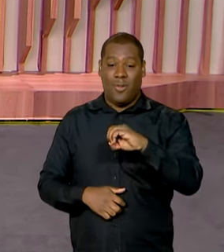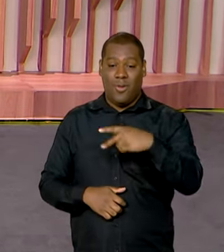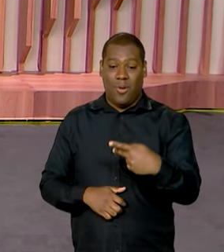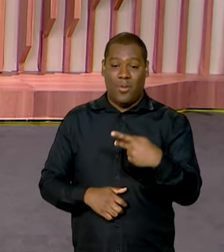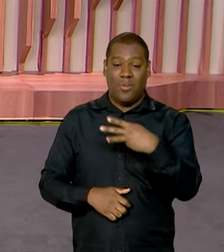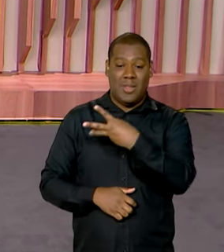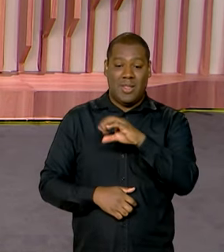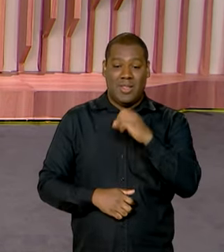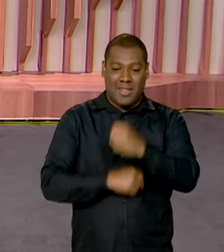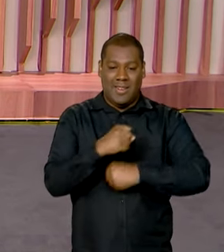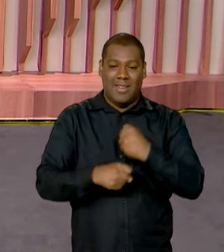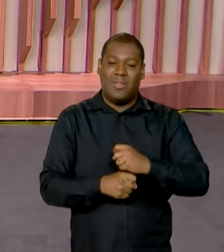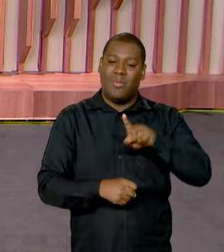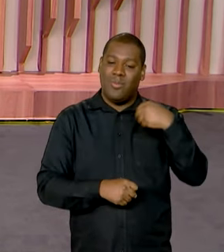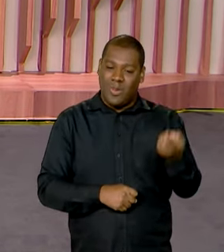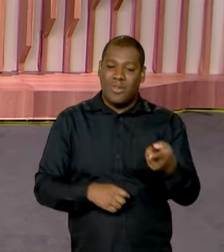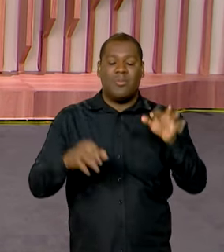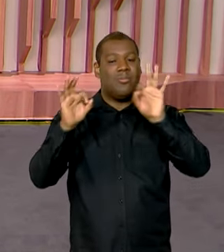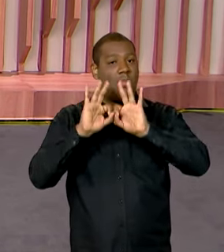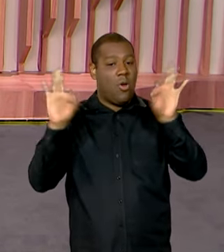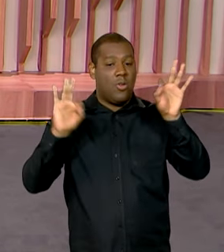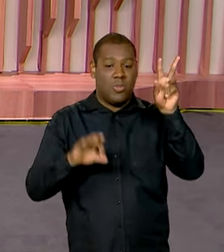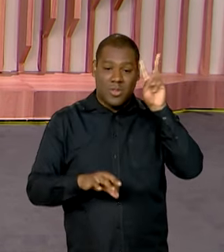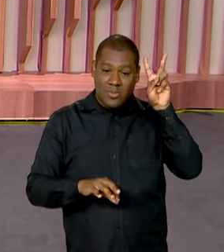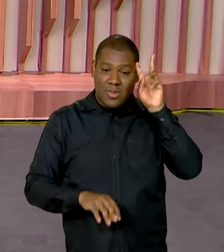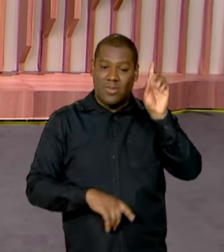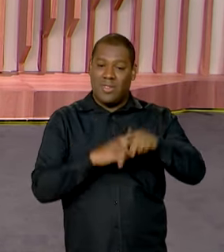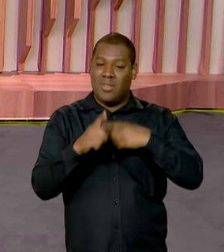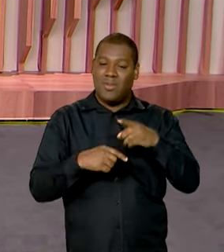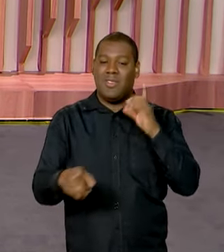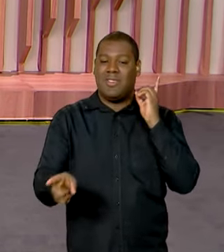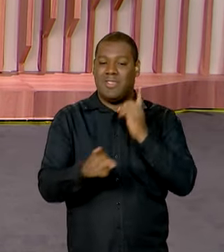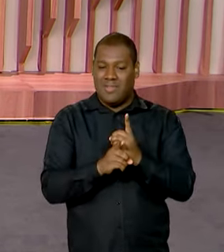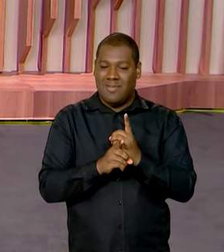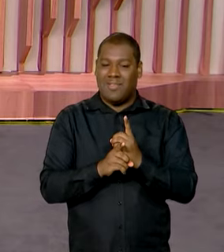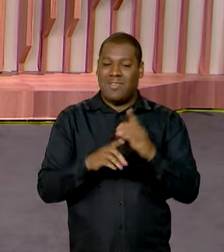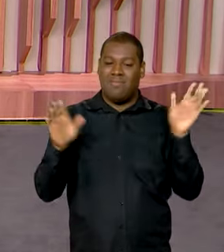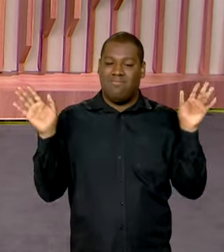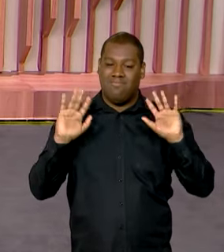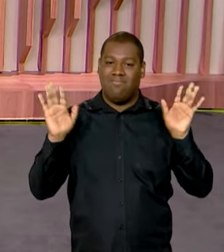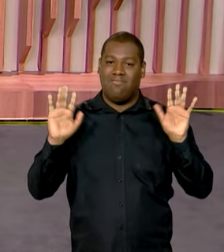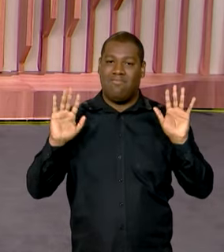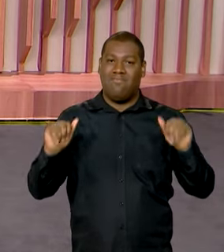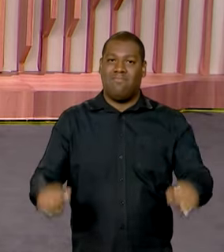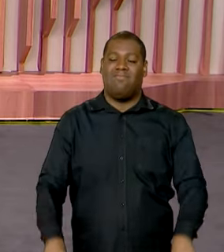no ano que vem. Uma ótima segunda-feira para você. A gente se vê, então, daqui a pouco nessa transmissão.